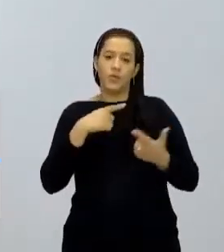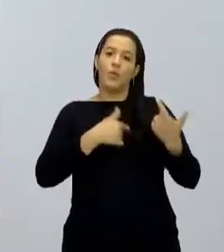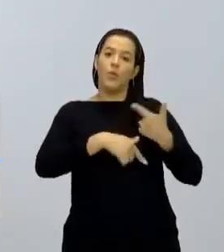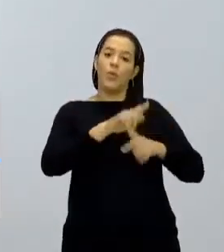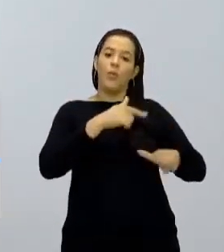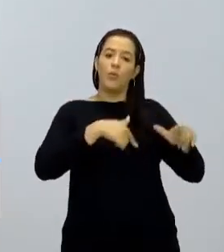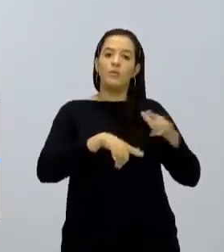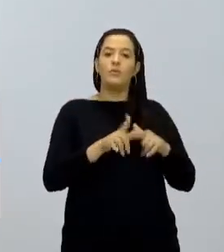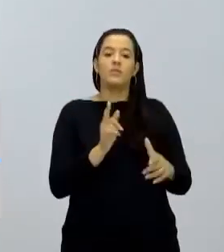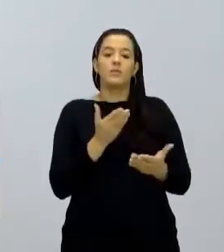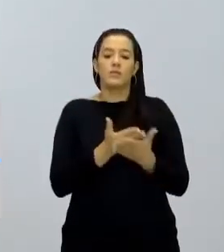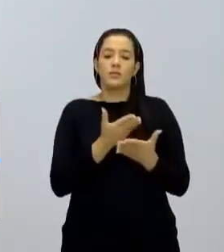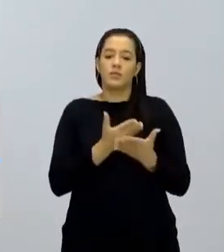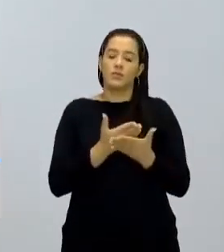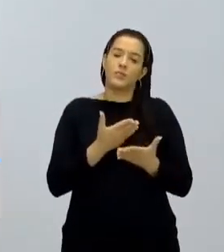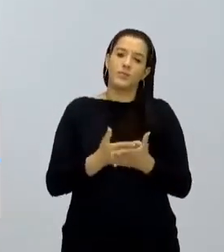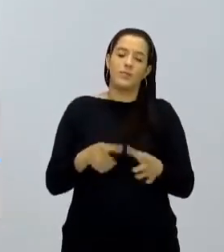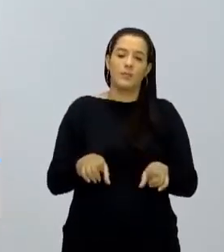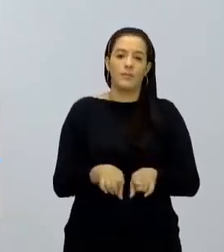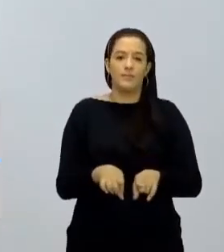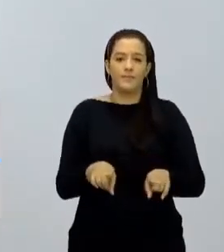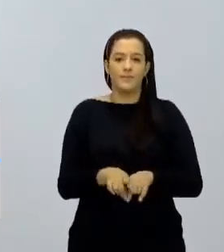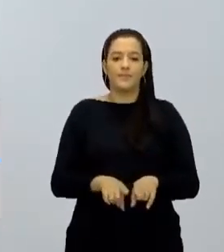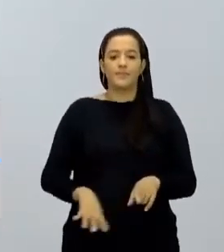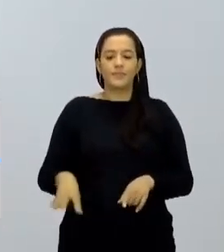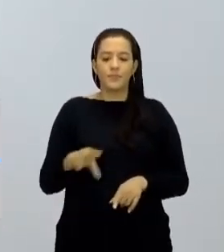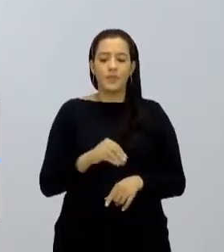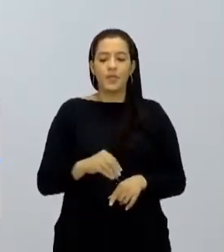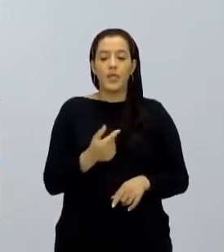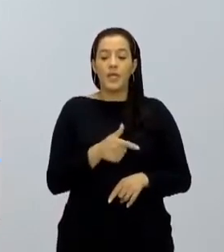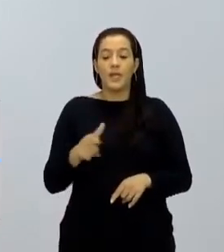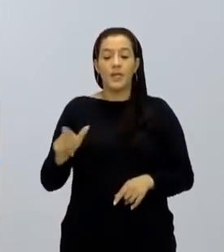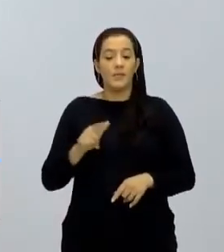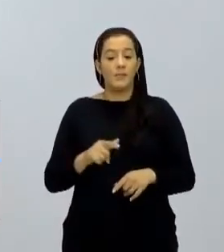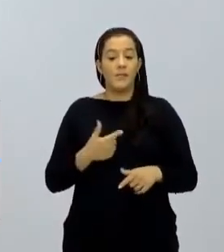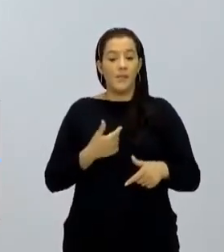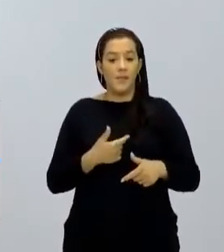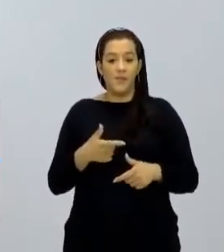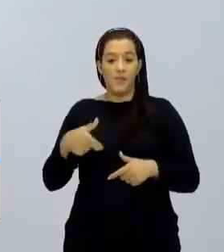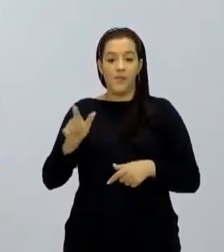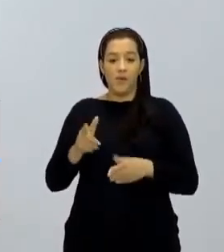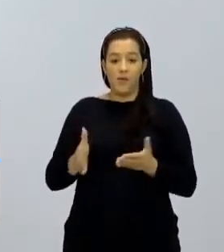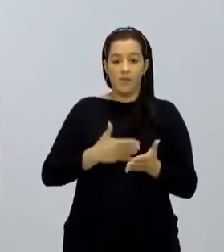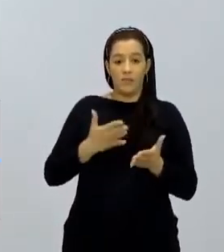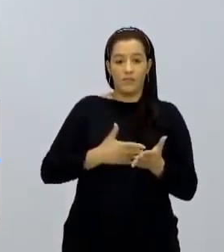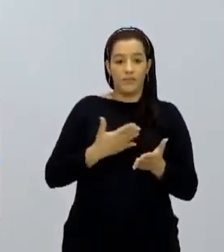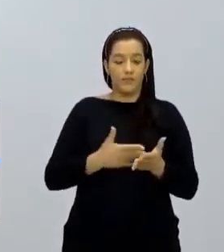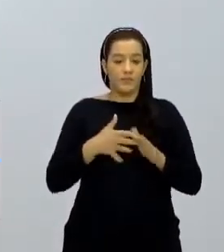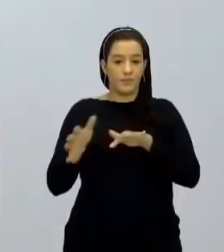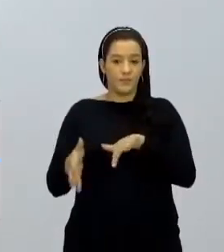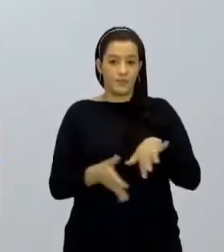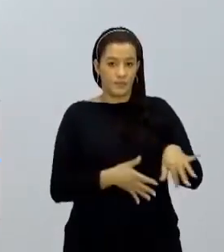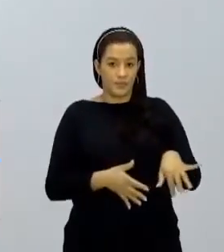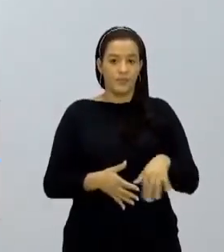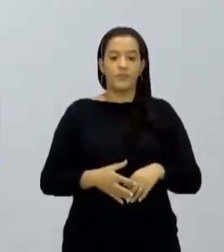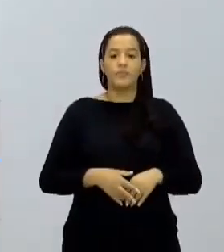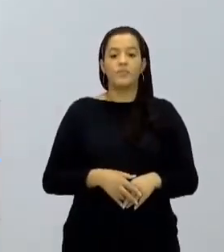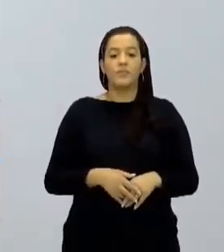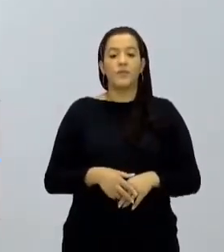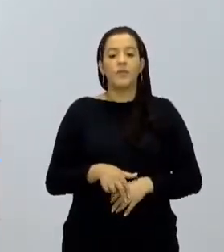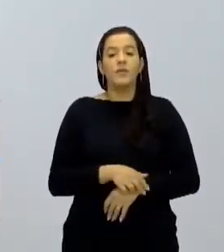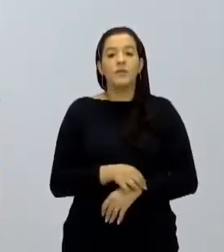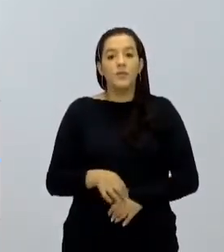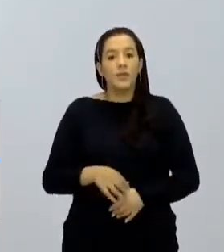que estavam ali também trabalhando, etc. E que por algum motivo ficaram de fora dos livros de história. Tá bom? Bom, eu espero que